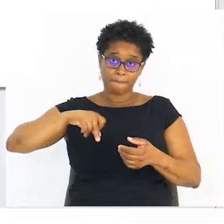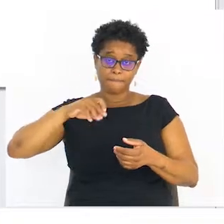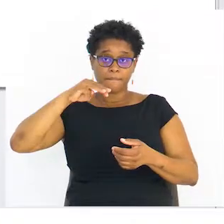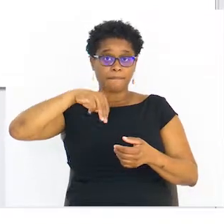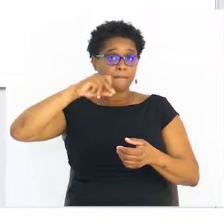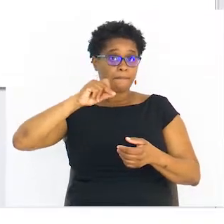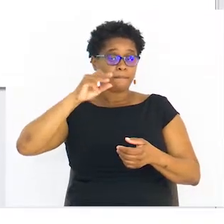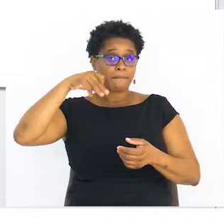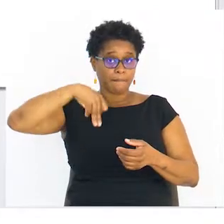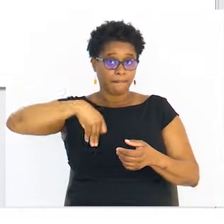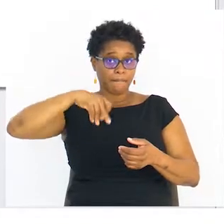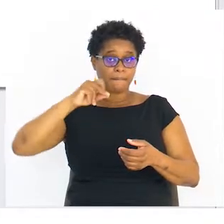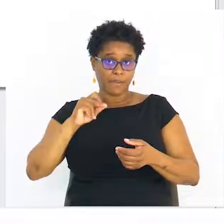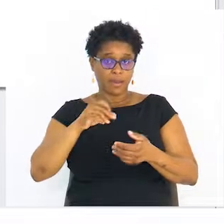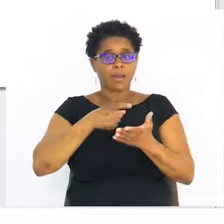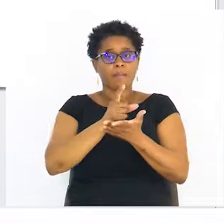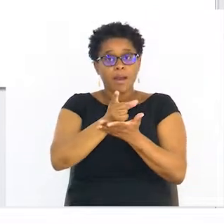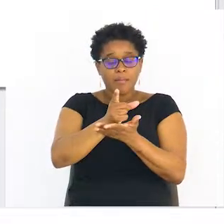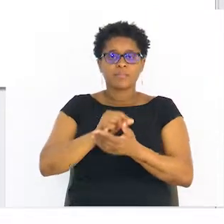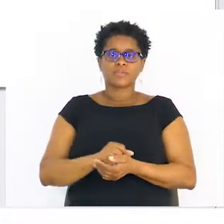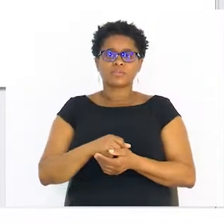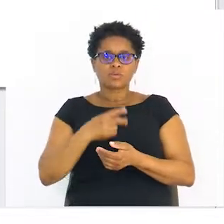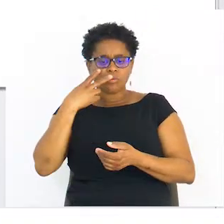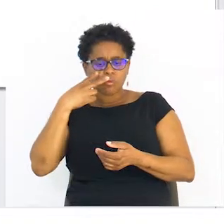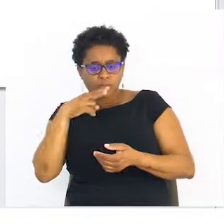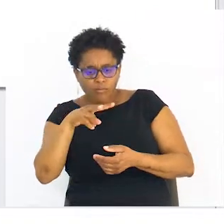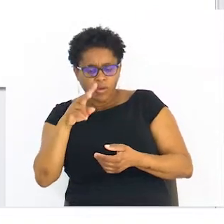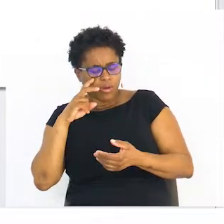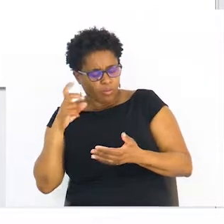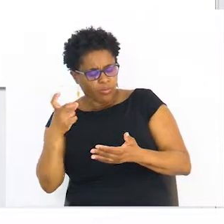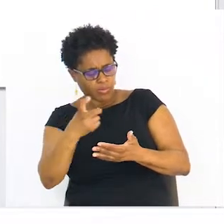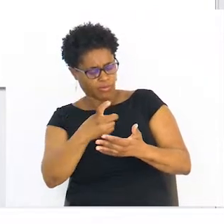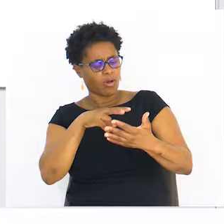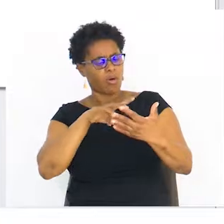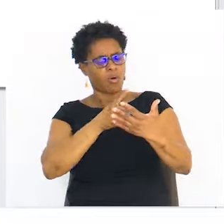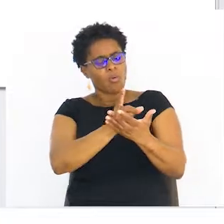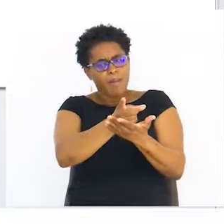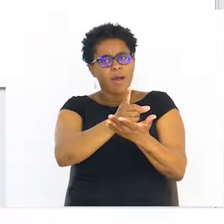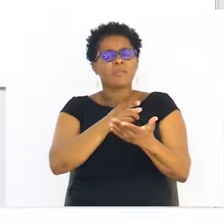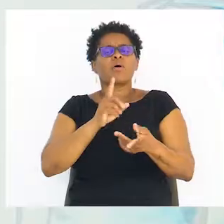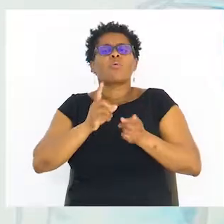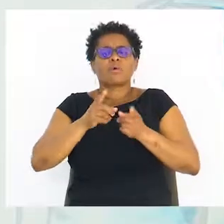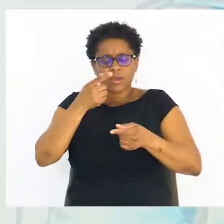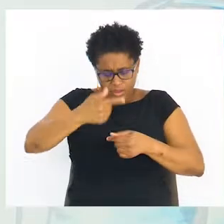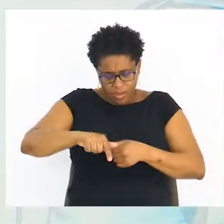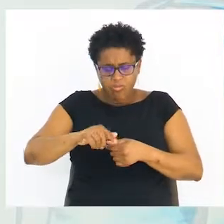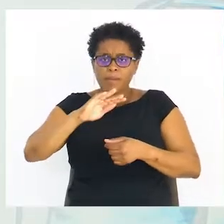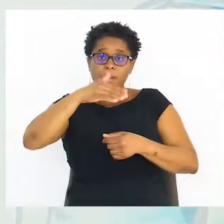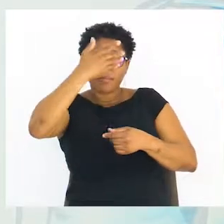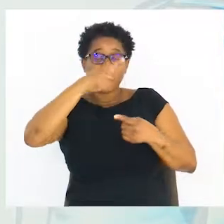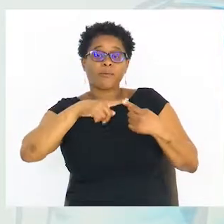Portanto, observando o mapa, o que é que temos? Em primeiro lugar,